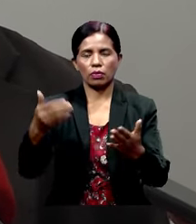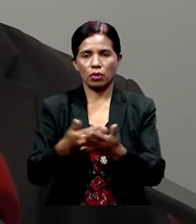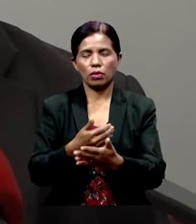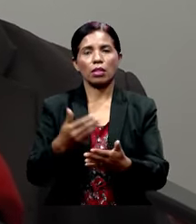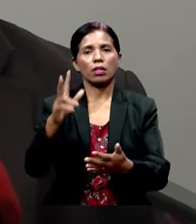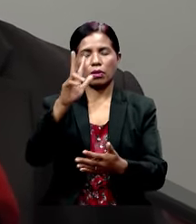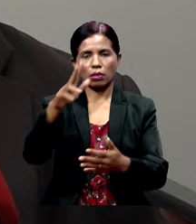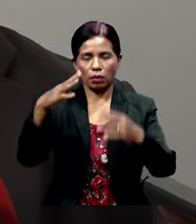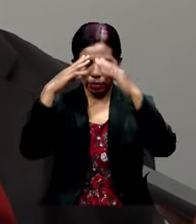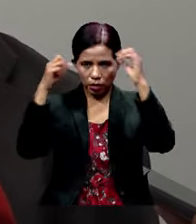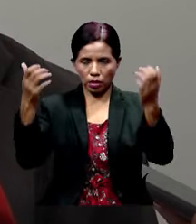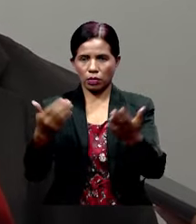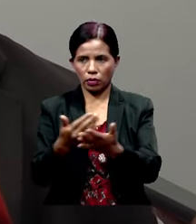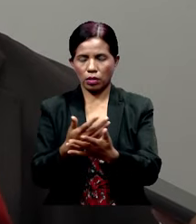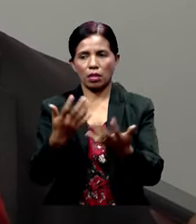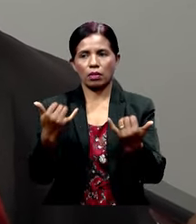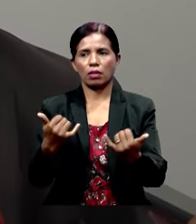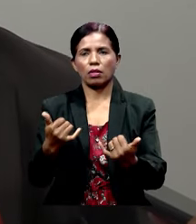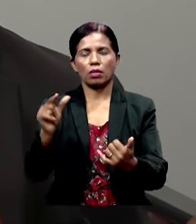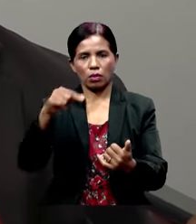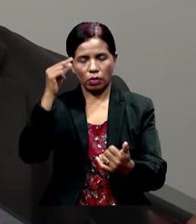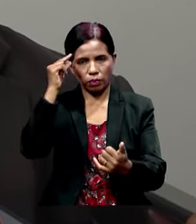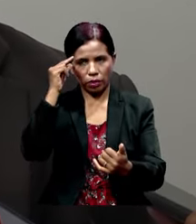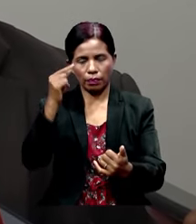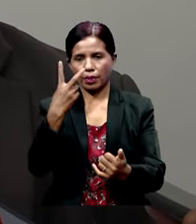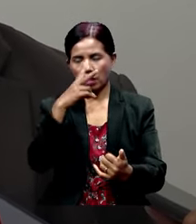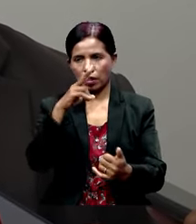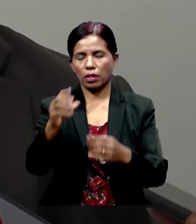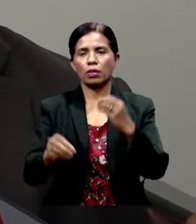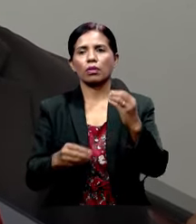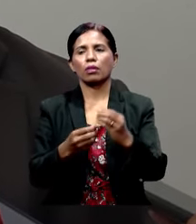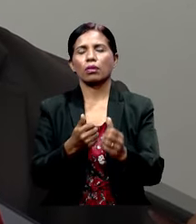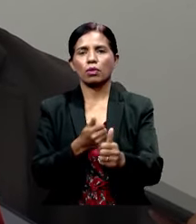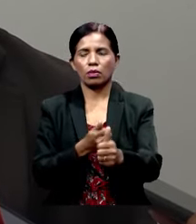Fona, agora, governo, a rejela,